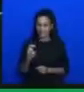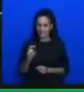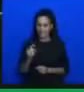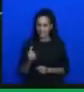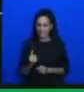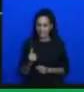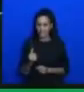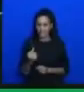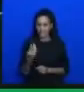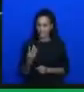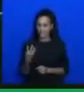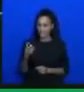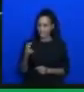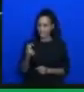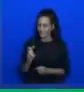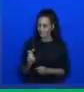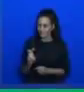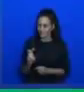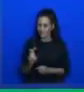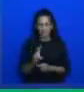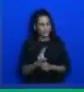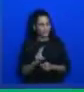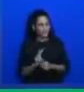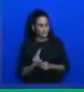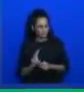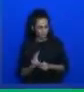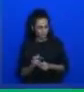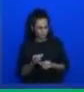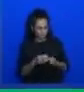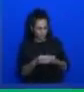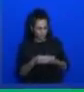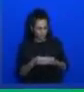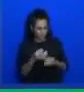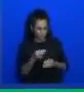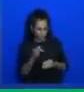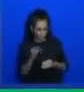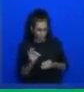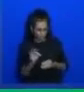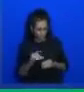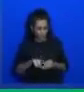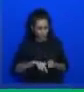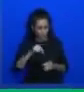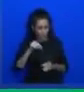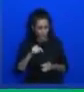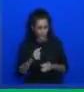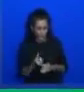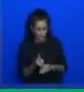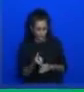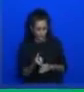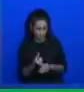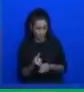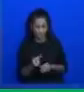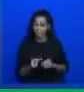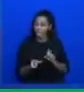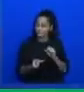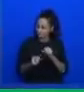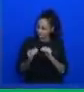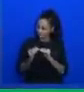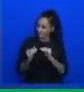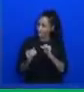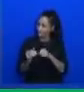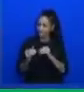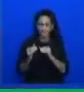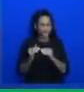40, 51 e 45. Por favor, senhoras auditoras, as senhoras confirmam os 6 números sorteados. Confirmo.